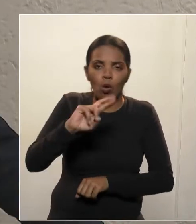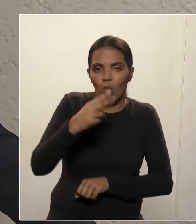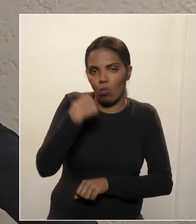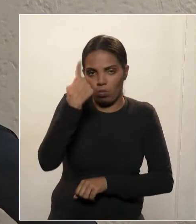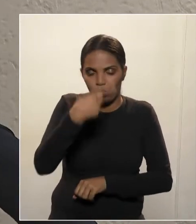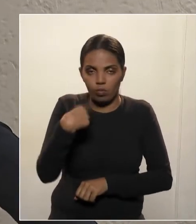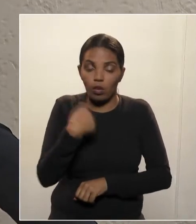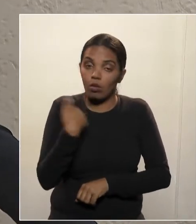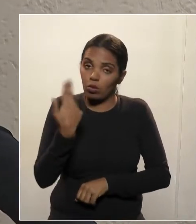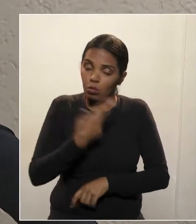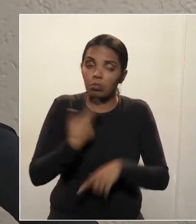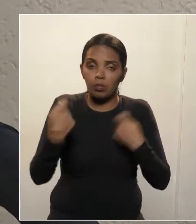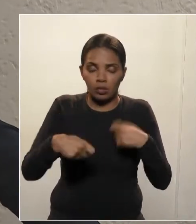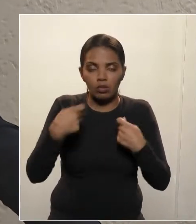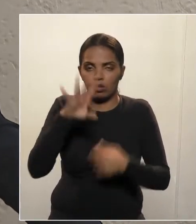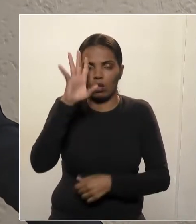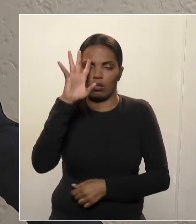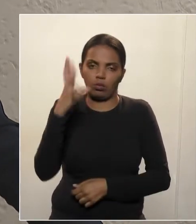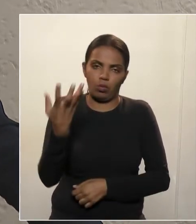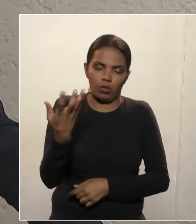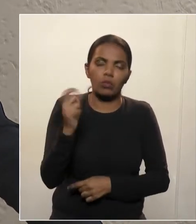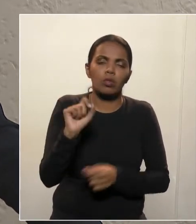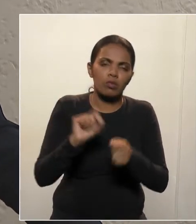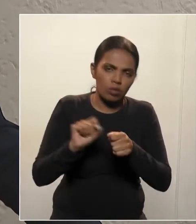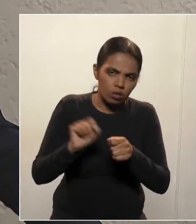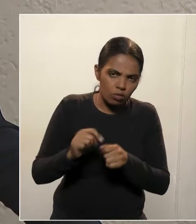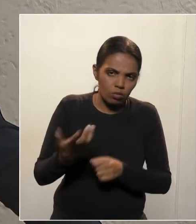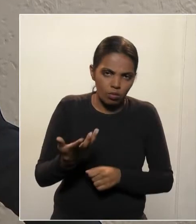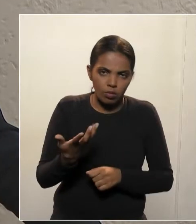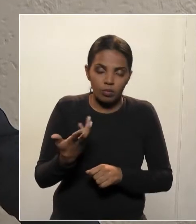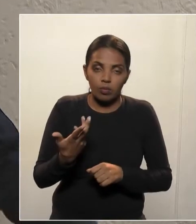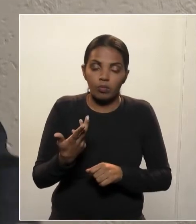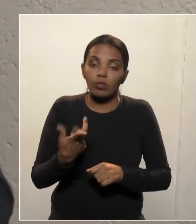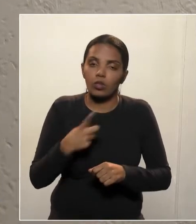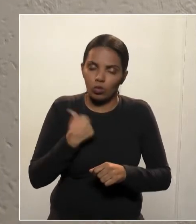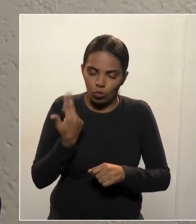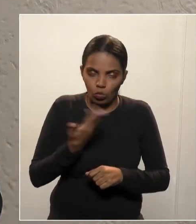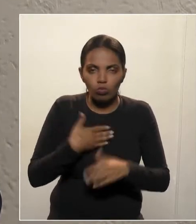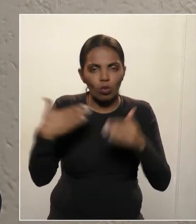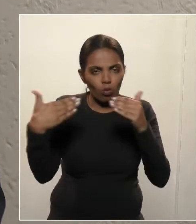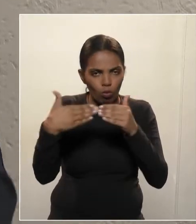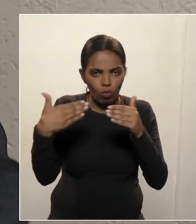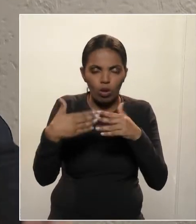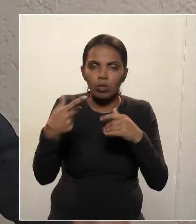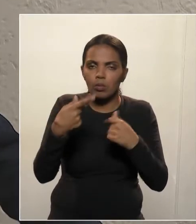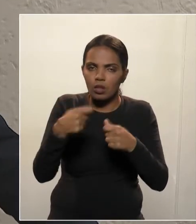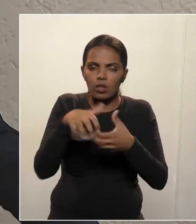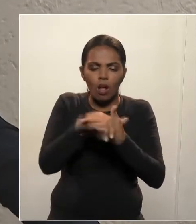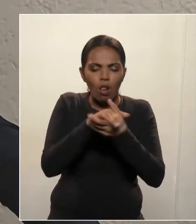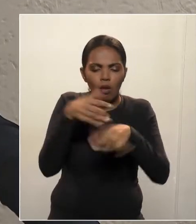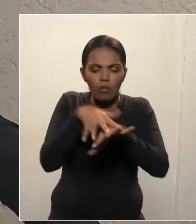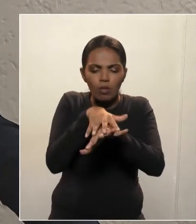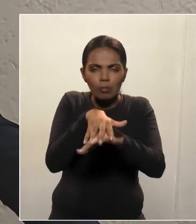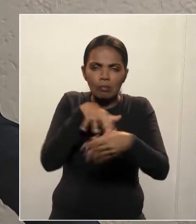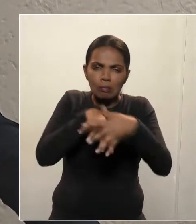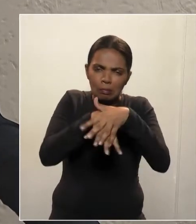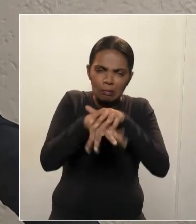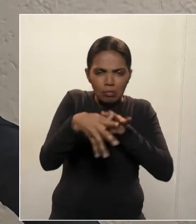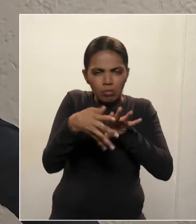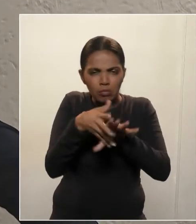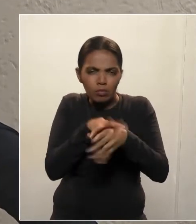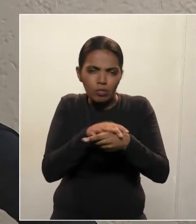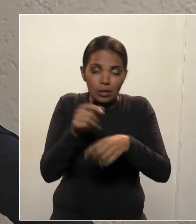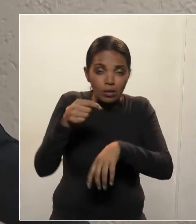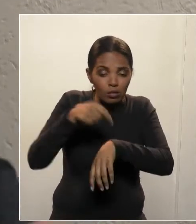disso, precisamos saber o que fazer. É consenso que as pessoas devem lavar bastante as mãos pelo tempo suficiente,